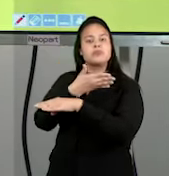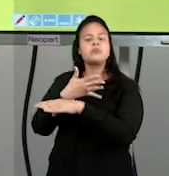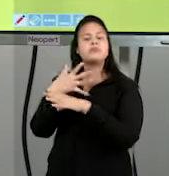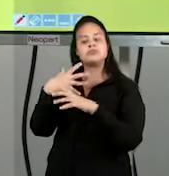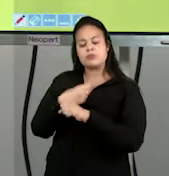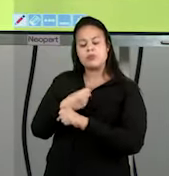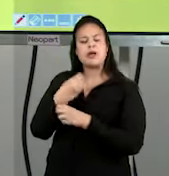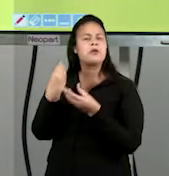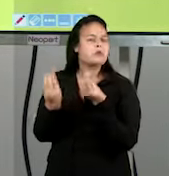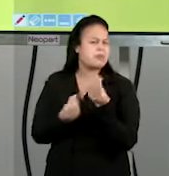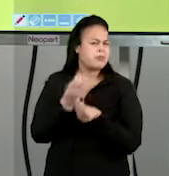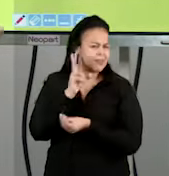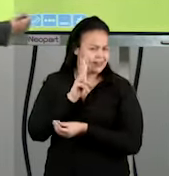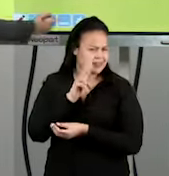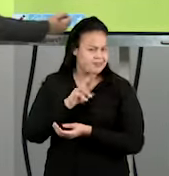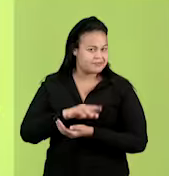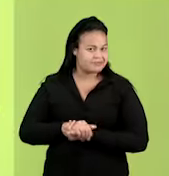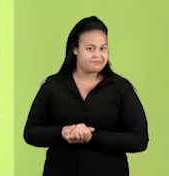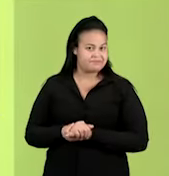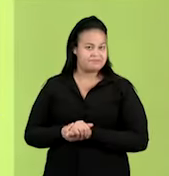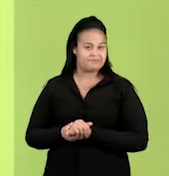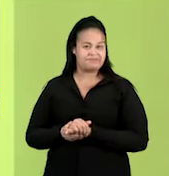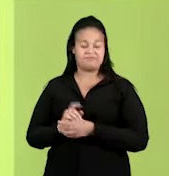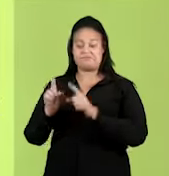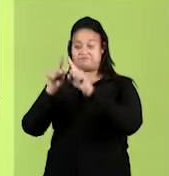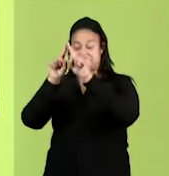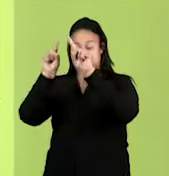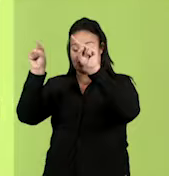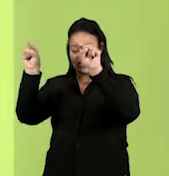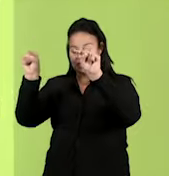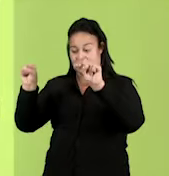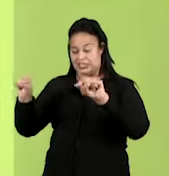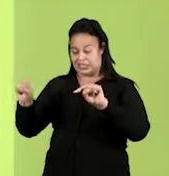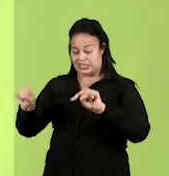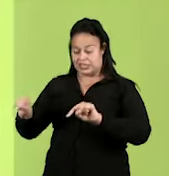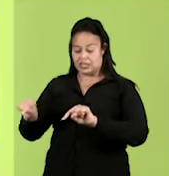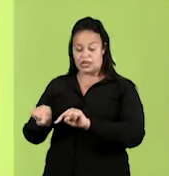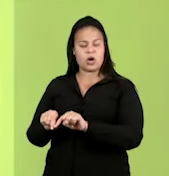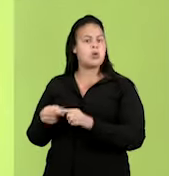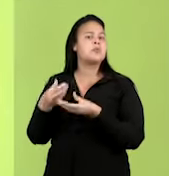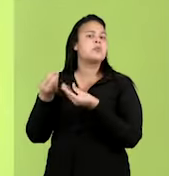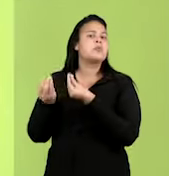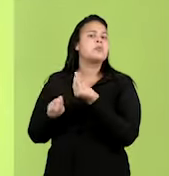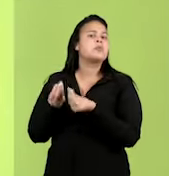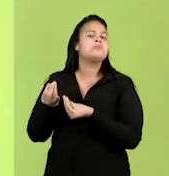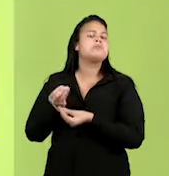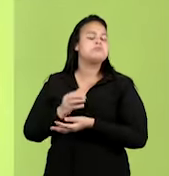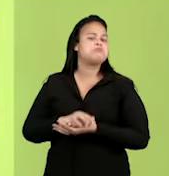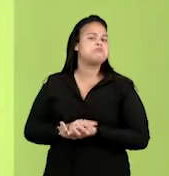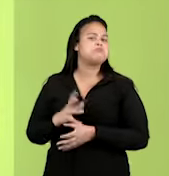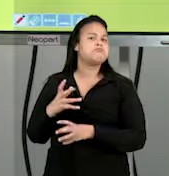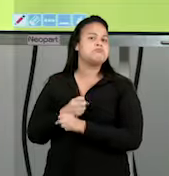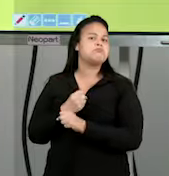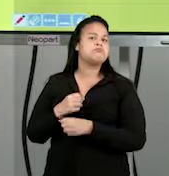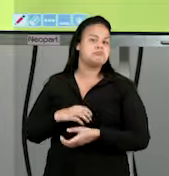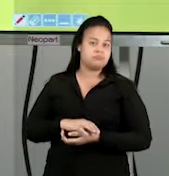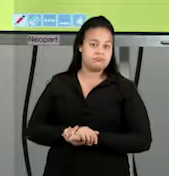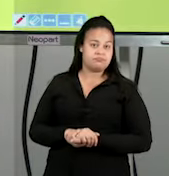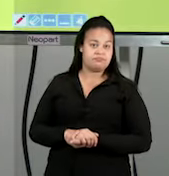calcular? Este ângulo externo, ele é